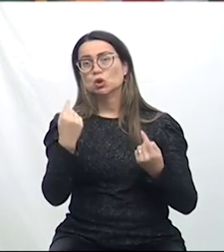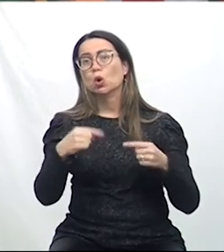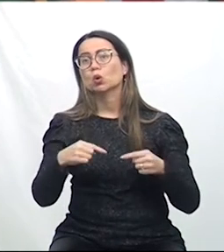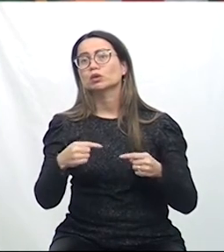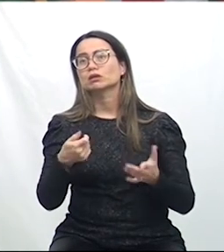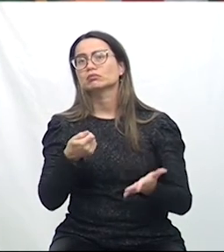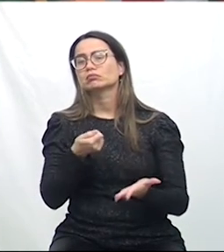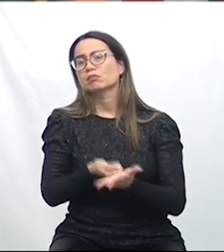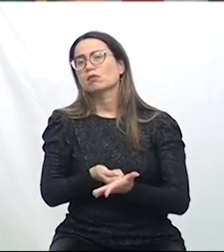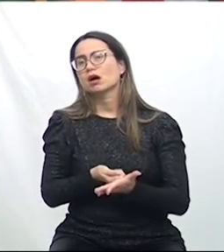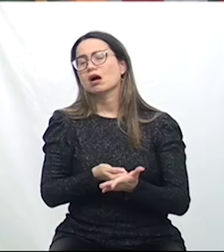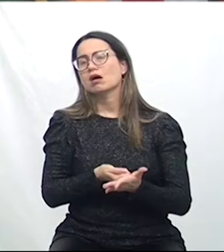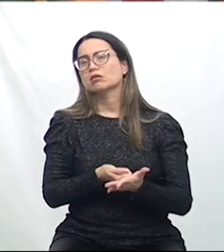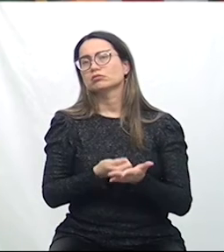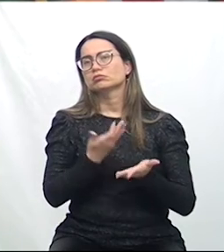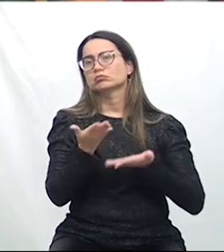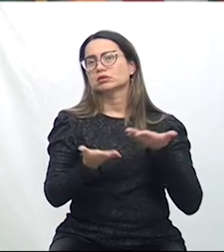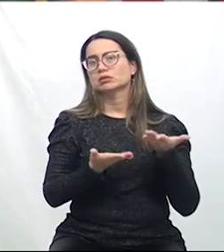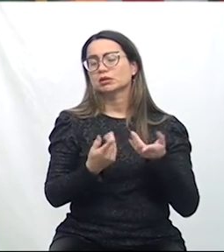como?